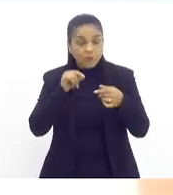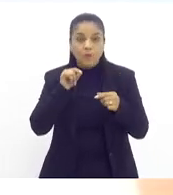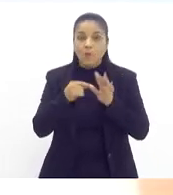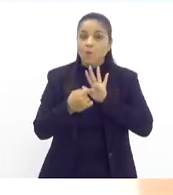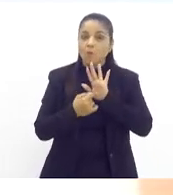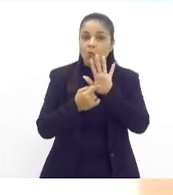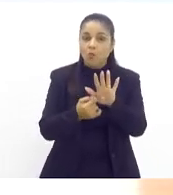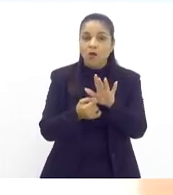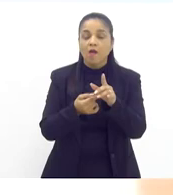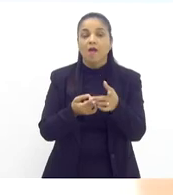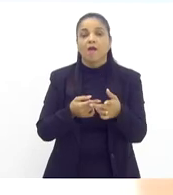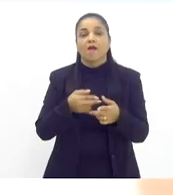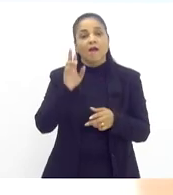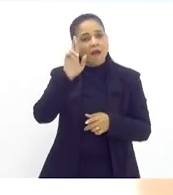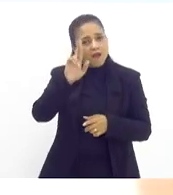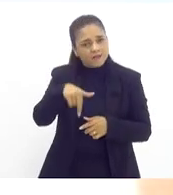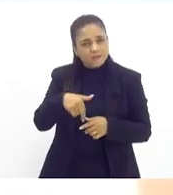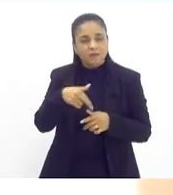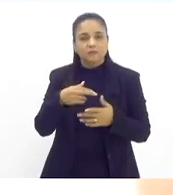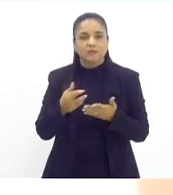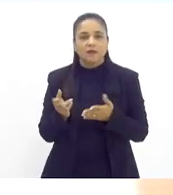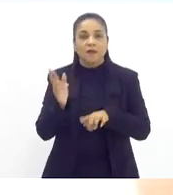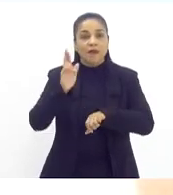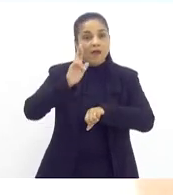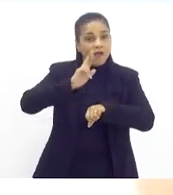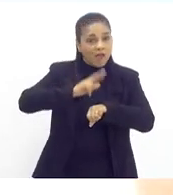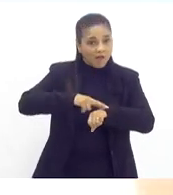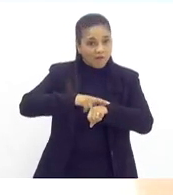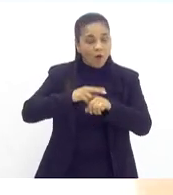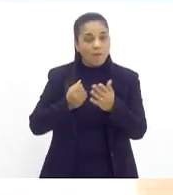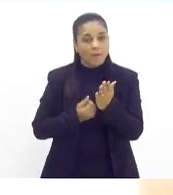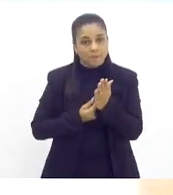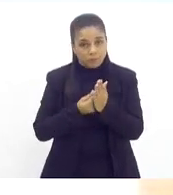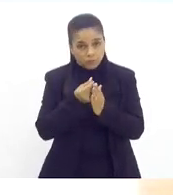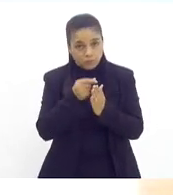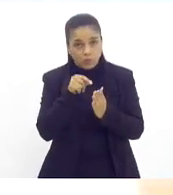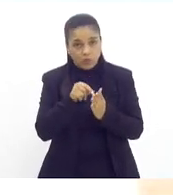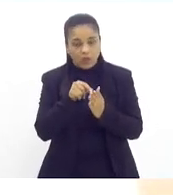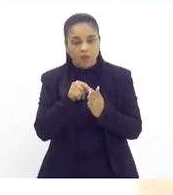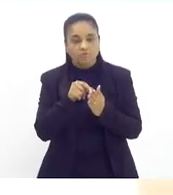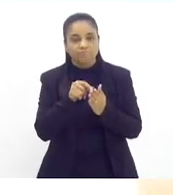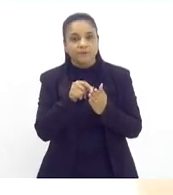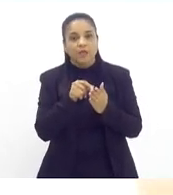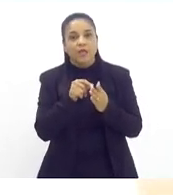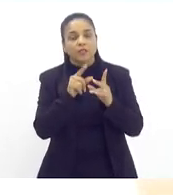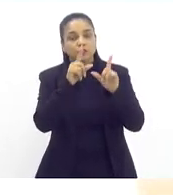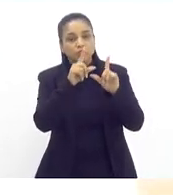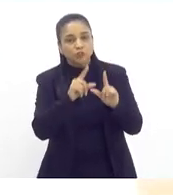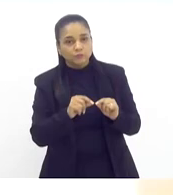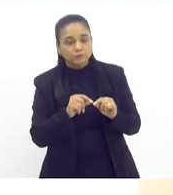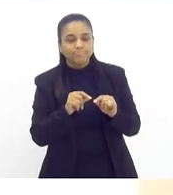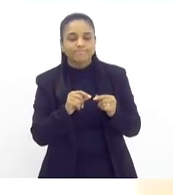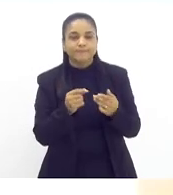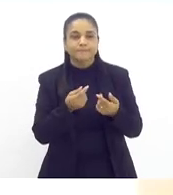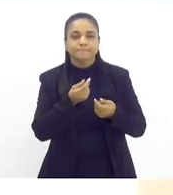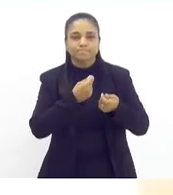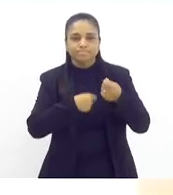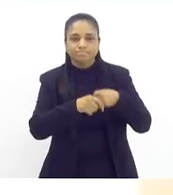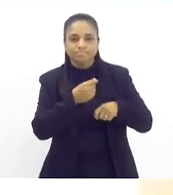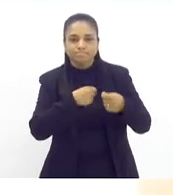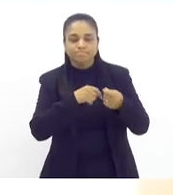principais razões da reforma é justamente desonerar o investimento no país, promover o